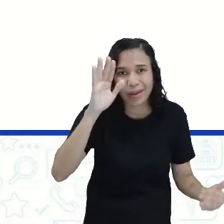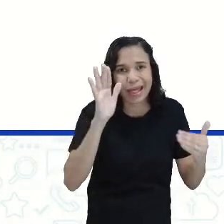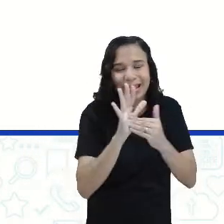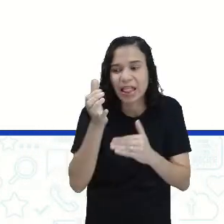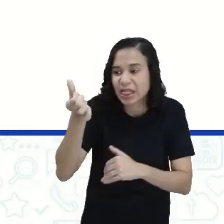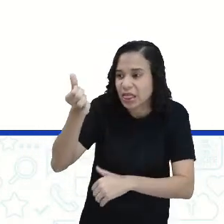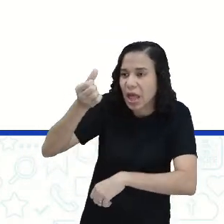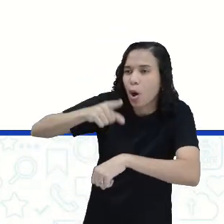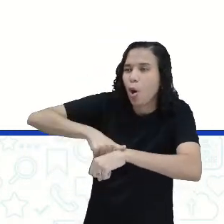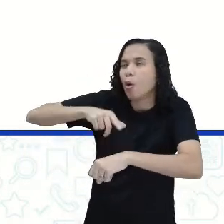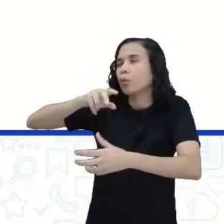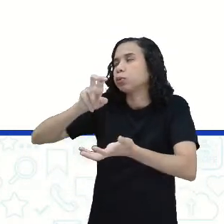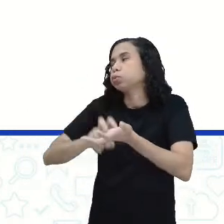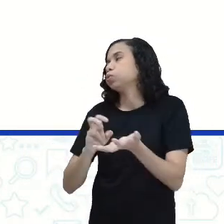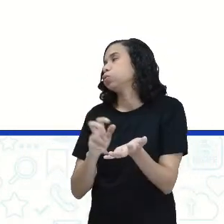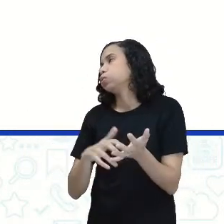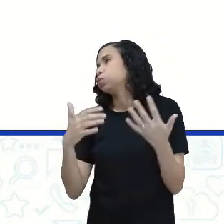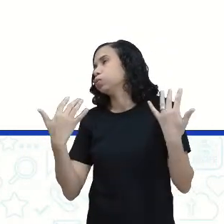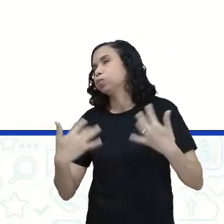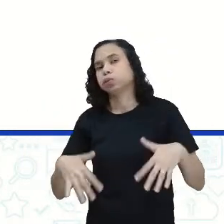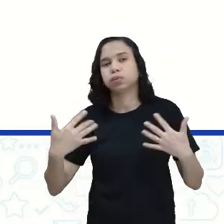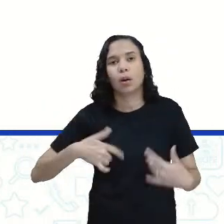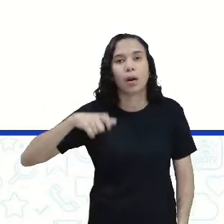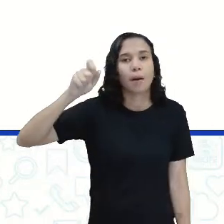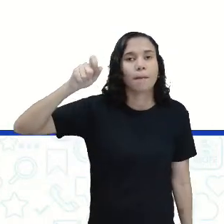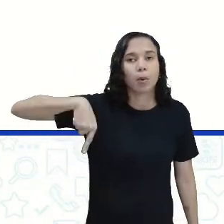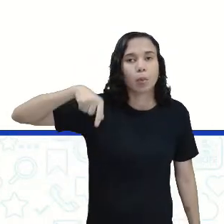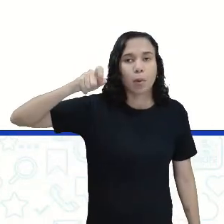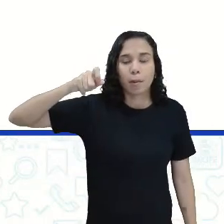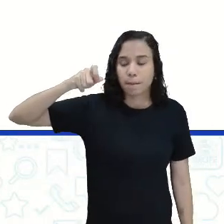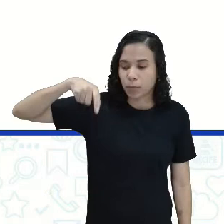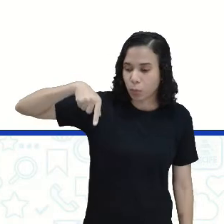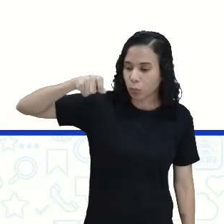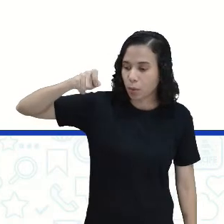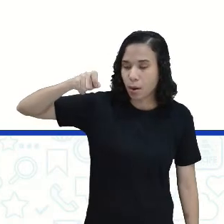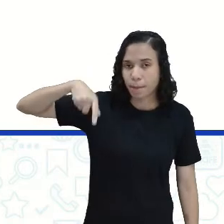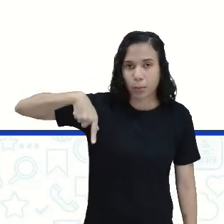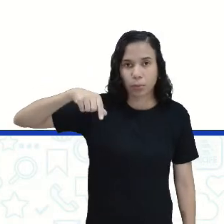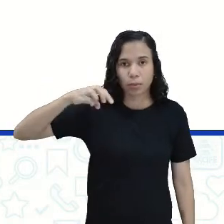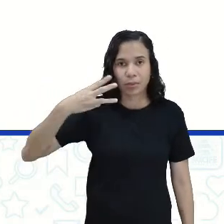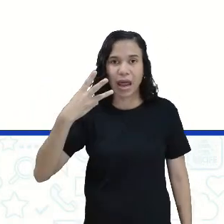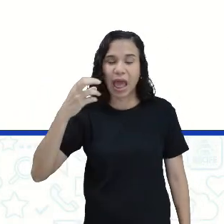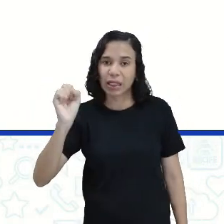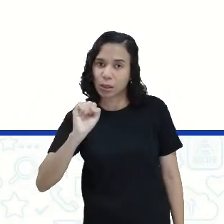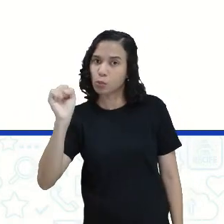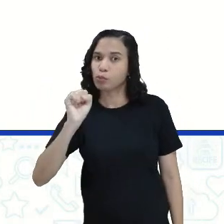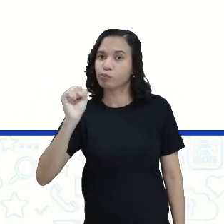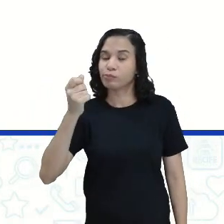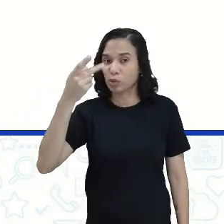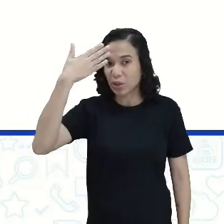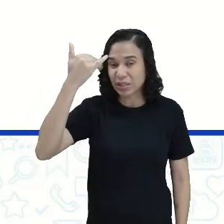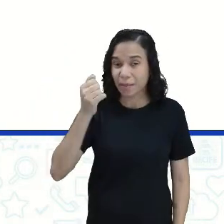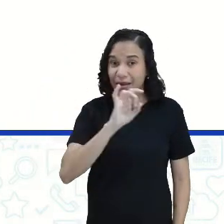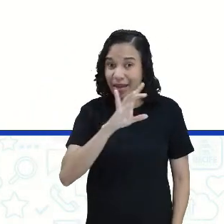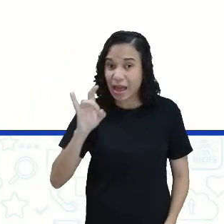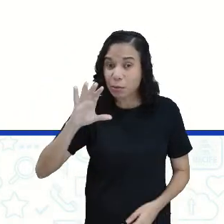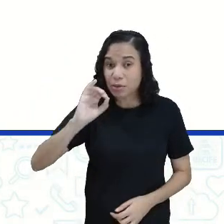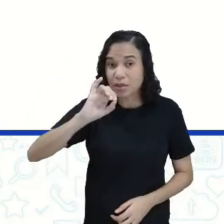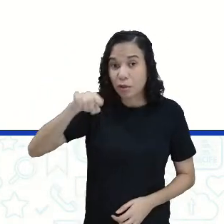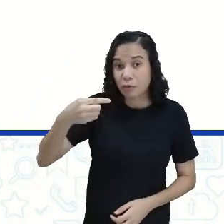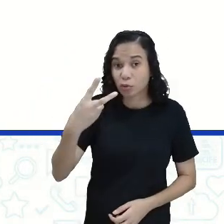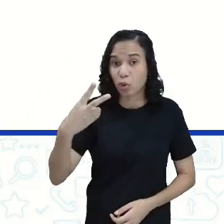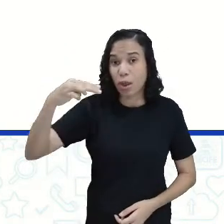manhã. Eita, danou-se! Com a frequência de uma gota a cada 3 segundos. Sabe-se que cada gota d'água tem um volume